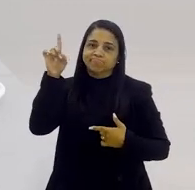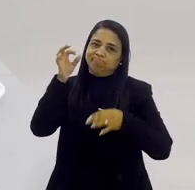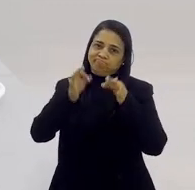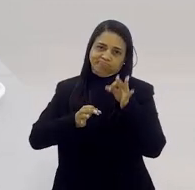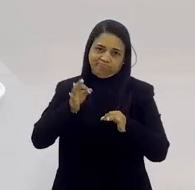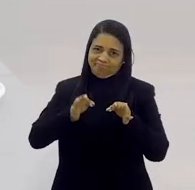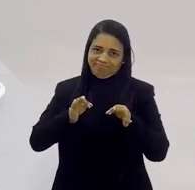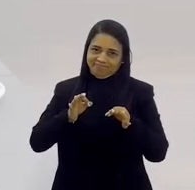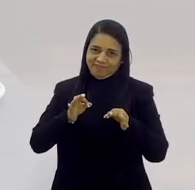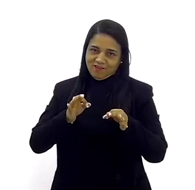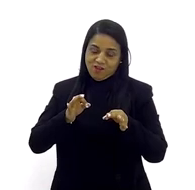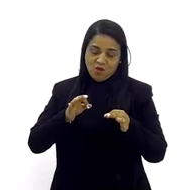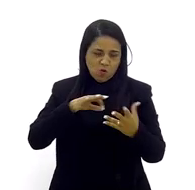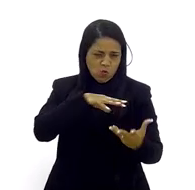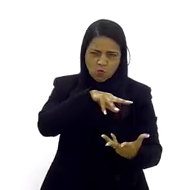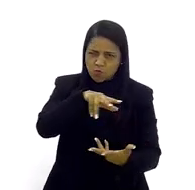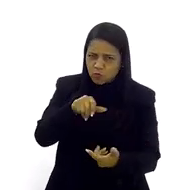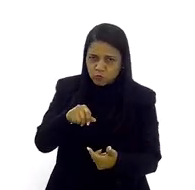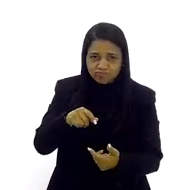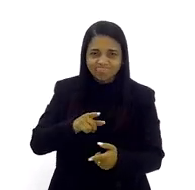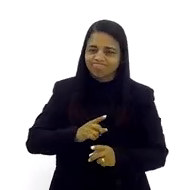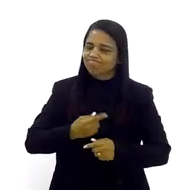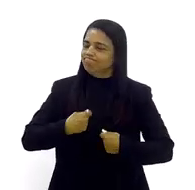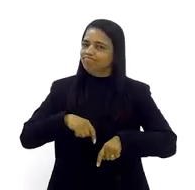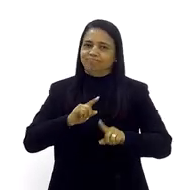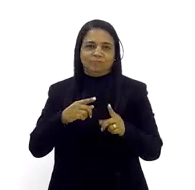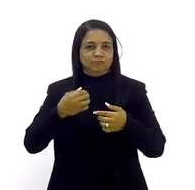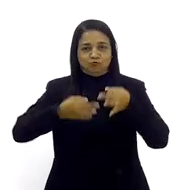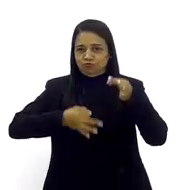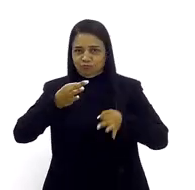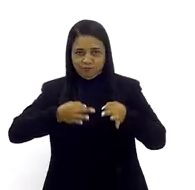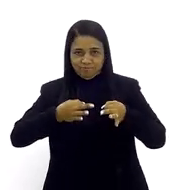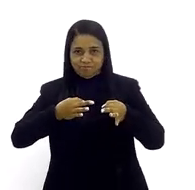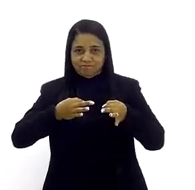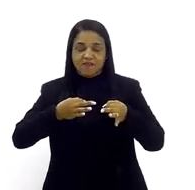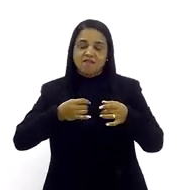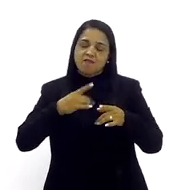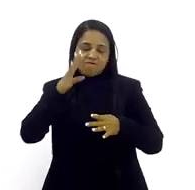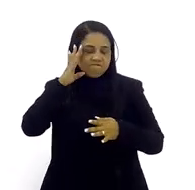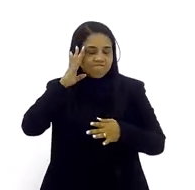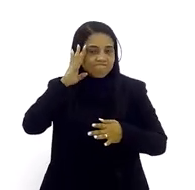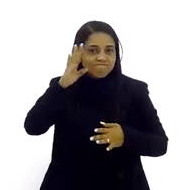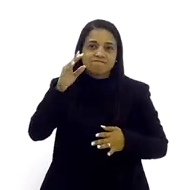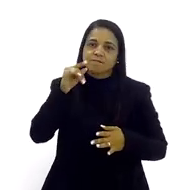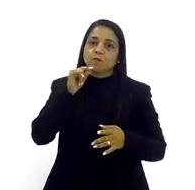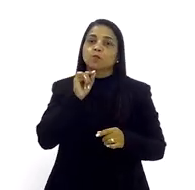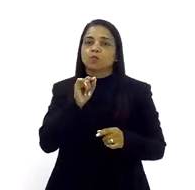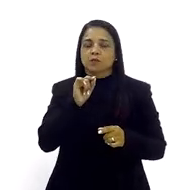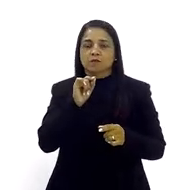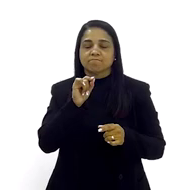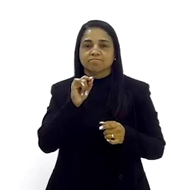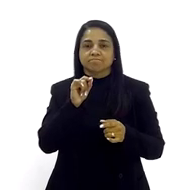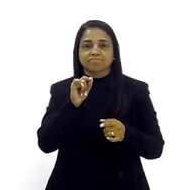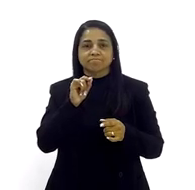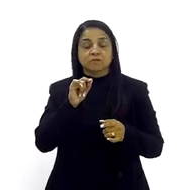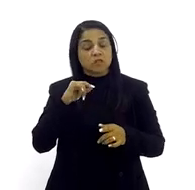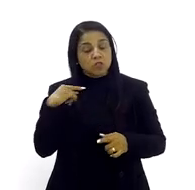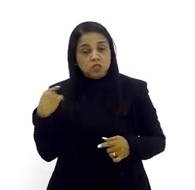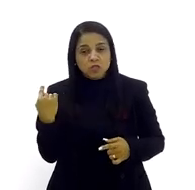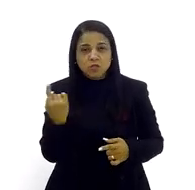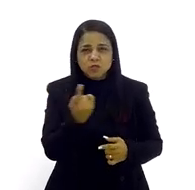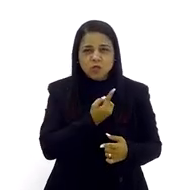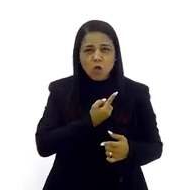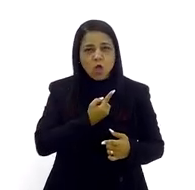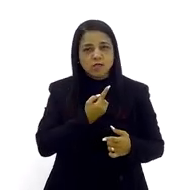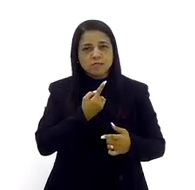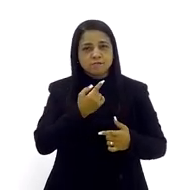julgar a gente que não somos nós eu acho que é o ponto de partida a gente nós estamos